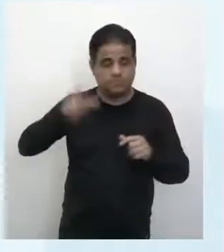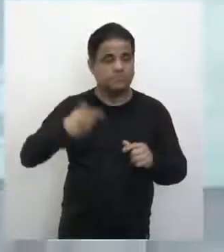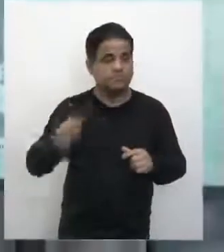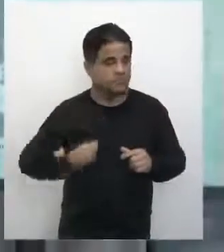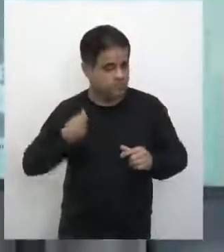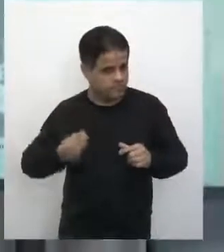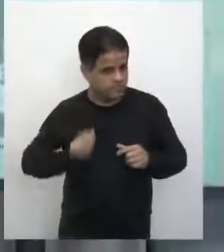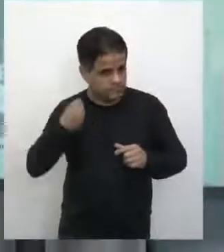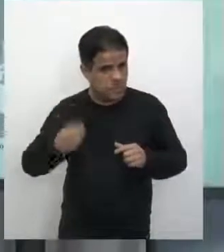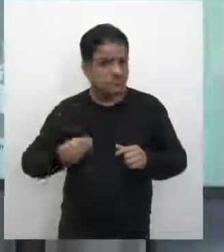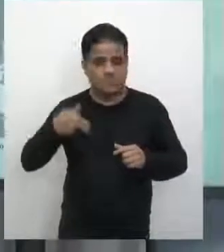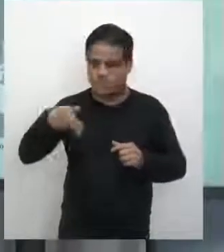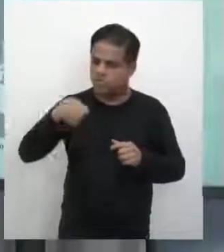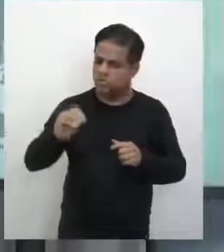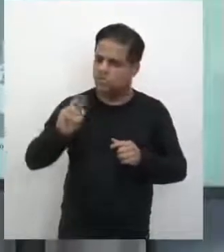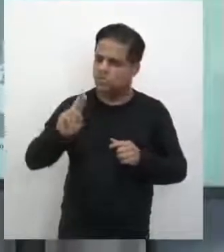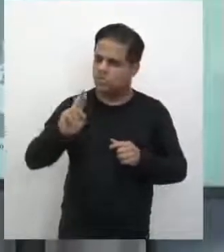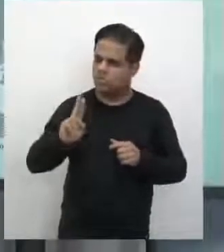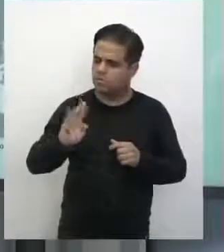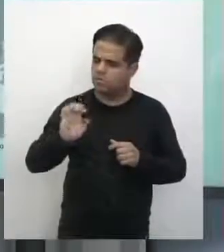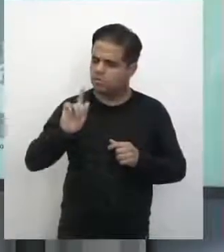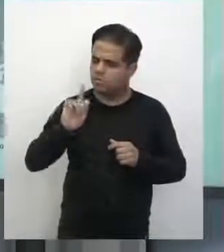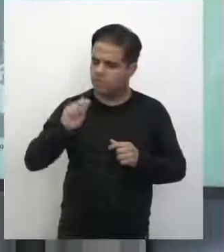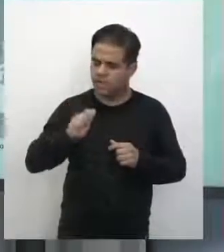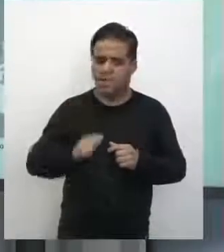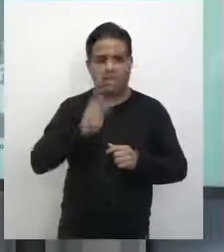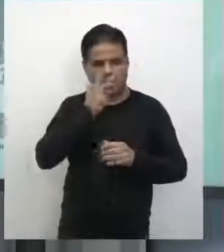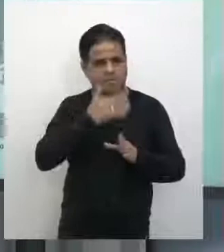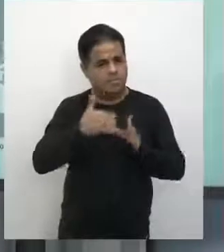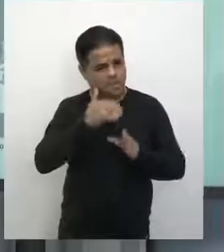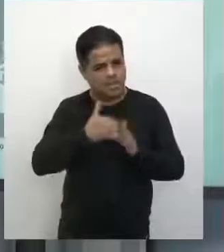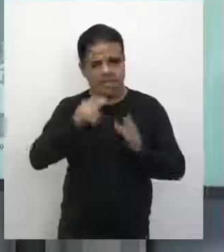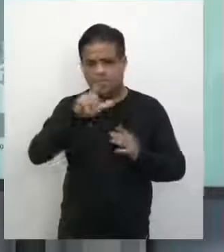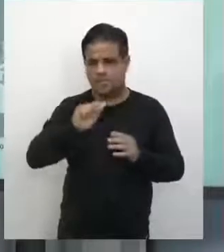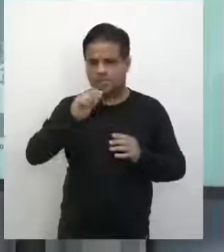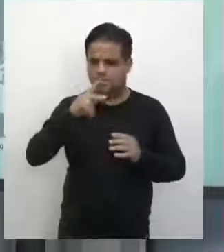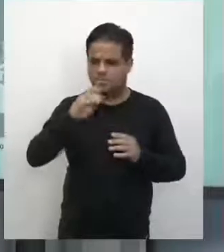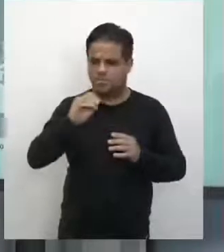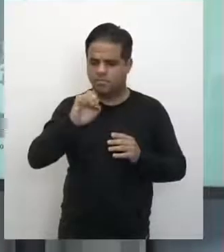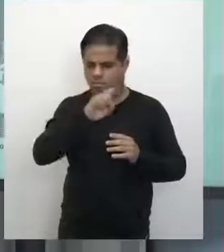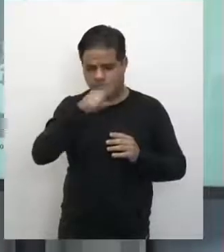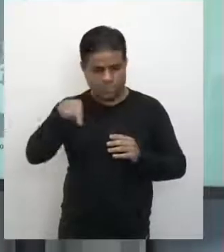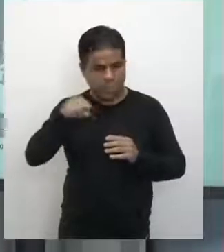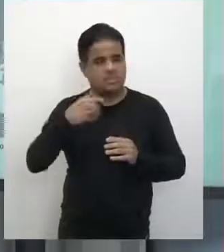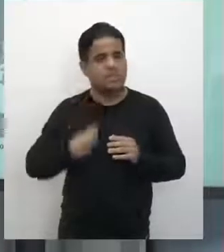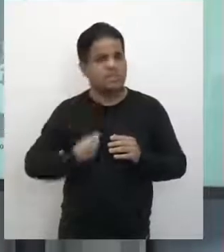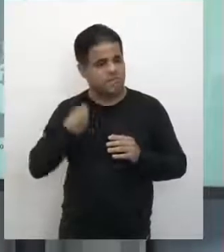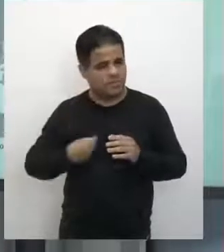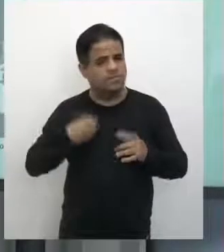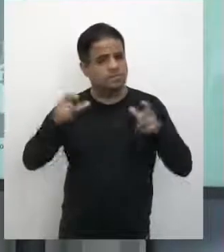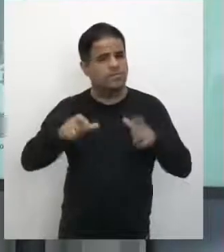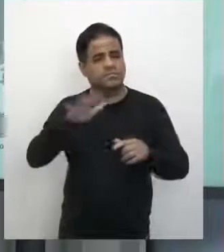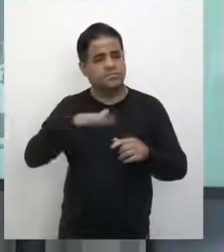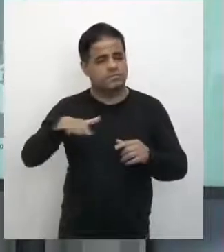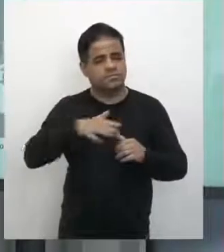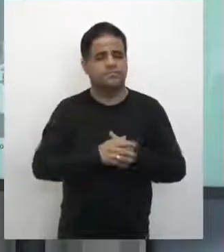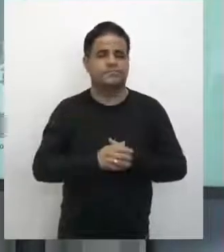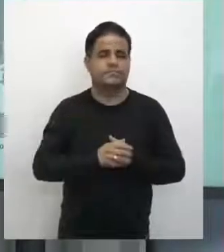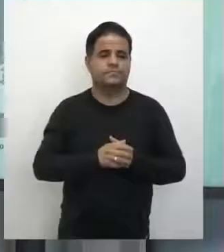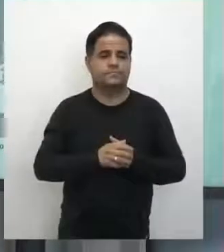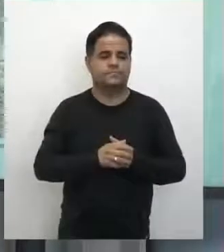vivem aí na Noruega. Cerca aí de metade da população de Lapões vive aí na região da Noruega. Vamos para o próximo